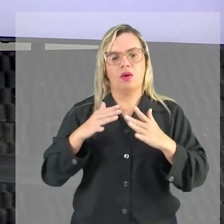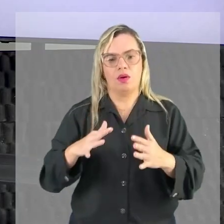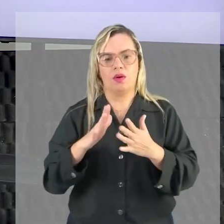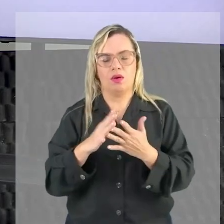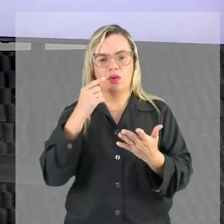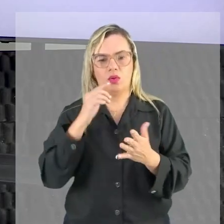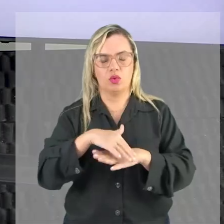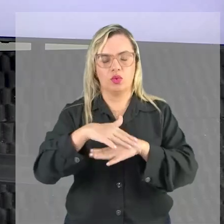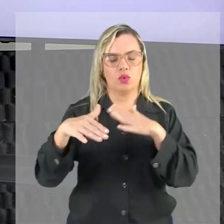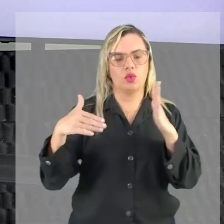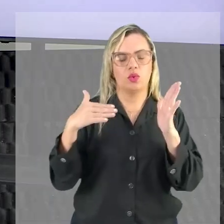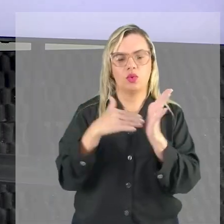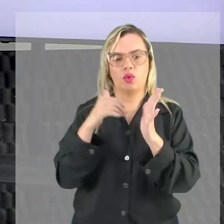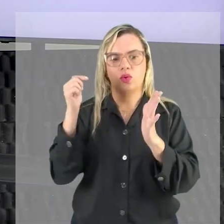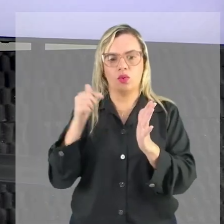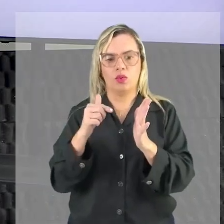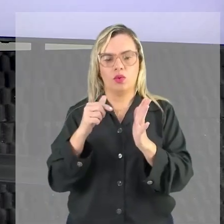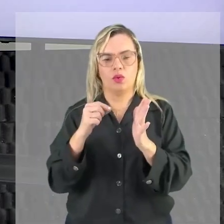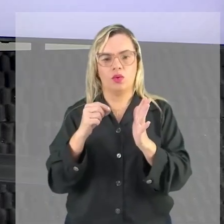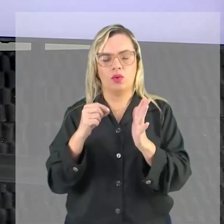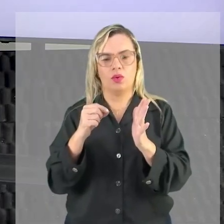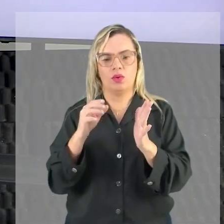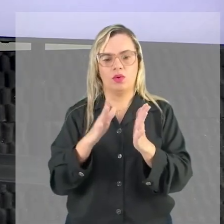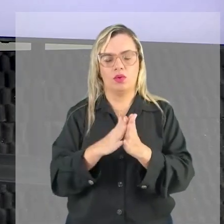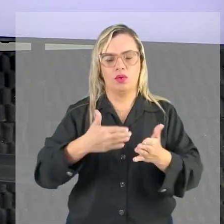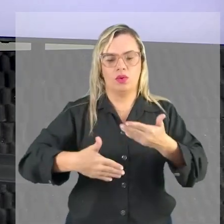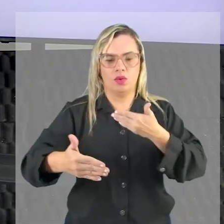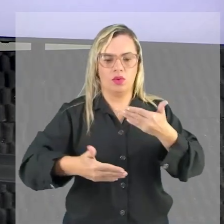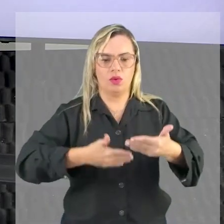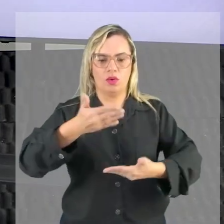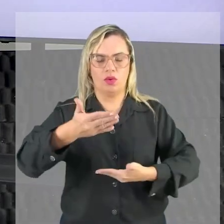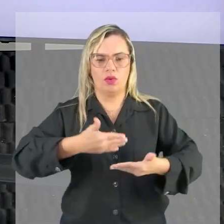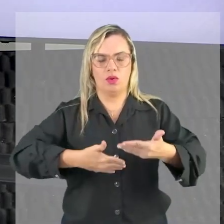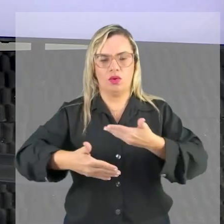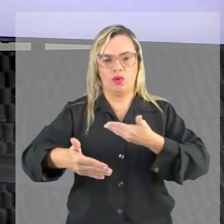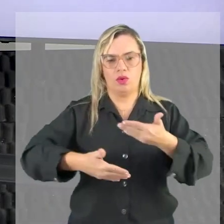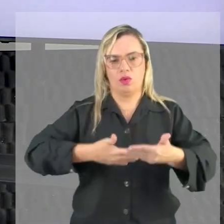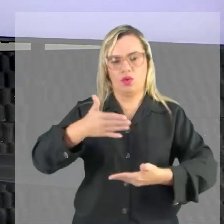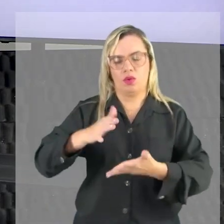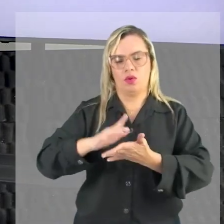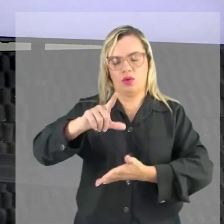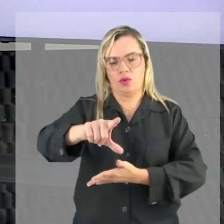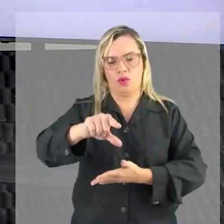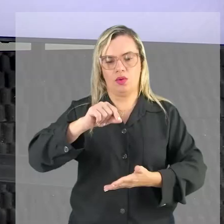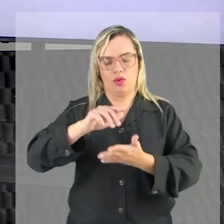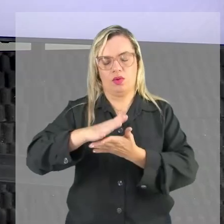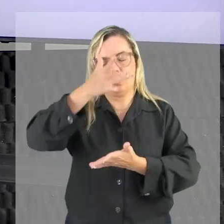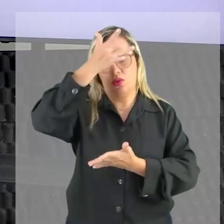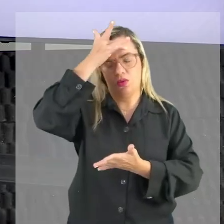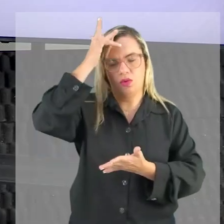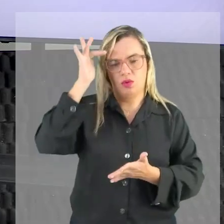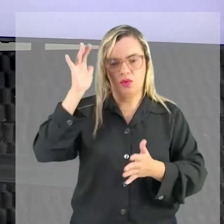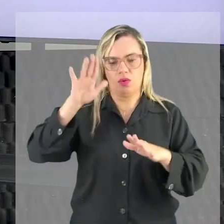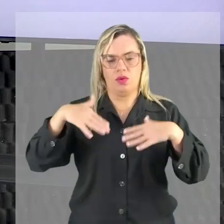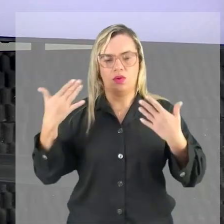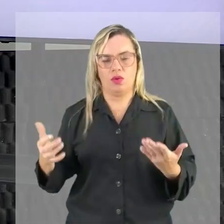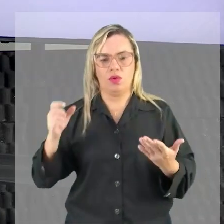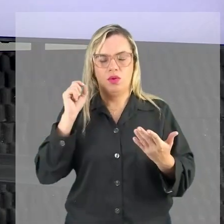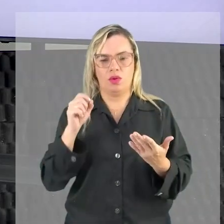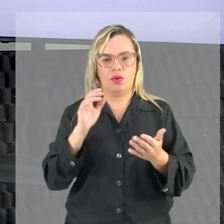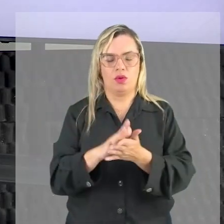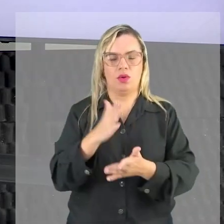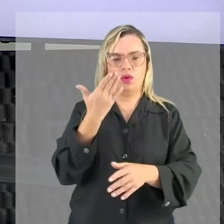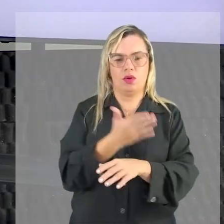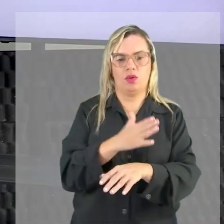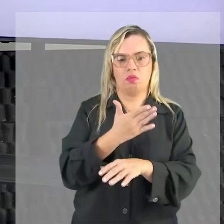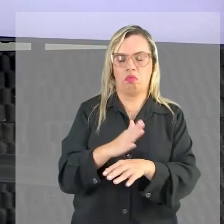irá estar interagindo na tomada de decisão daquele indivíduo, na escolha dele em